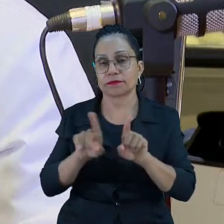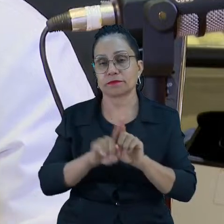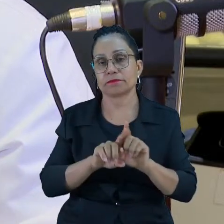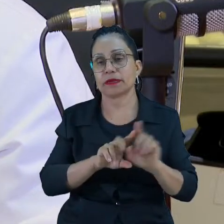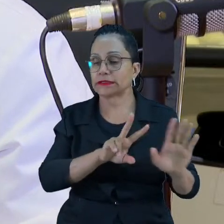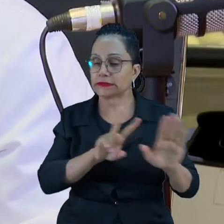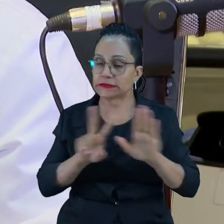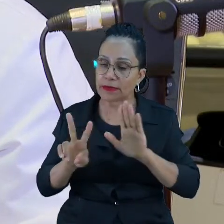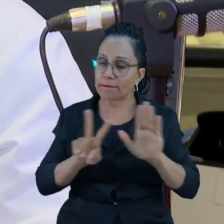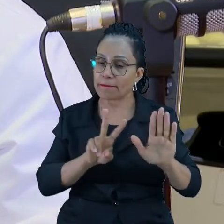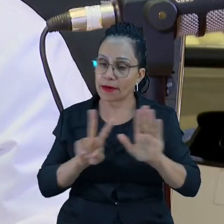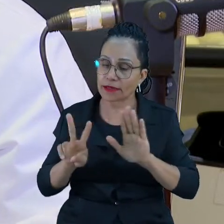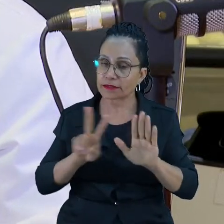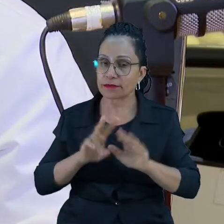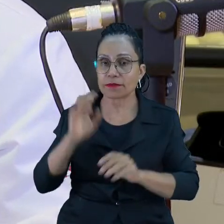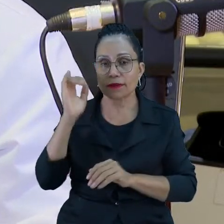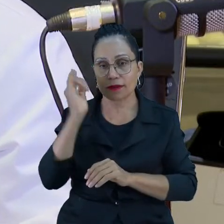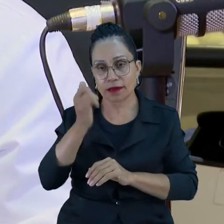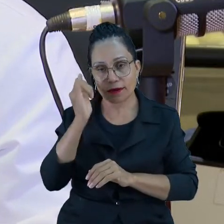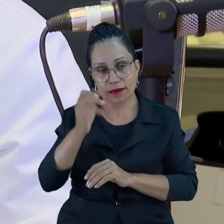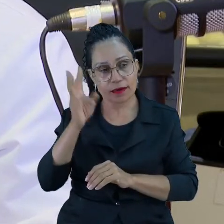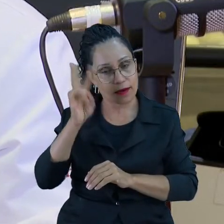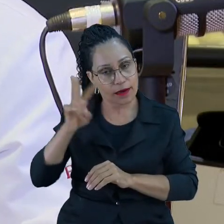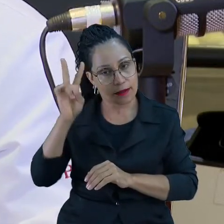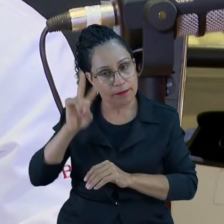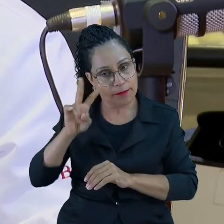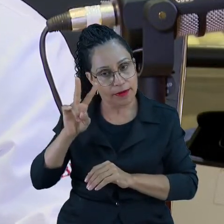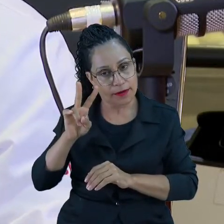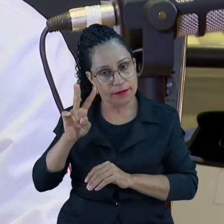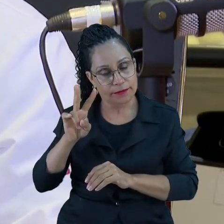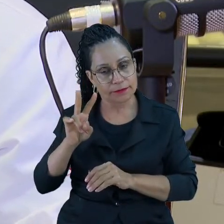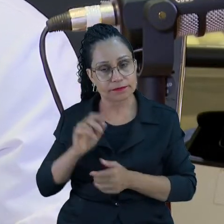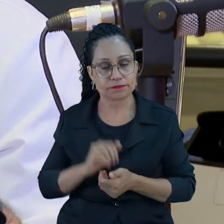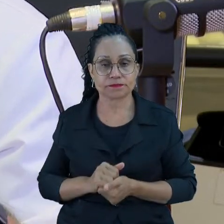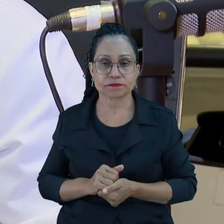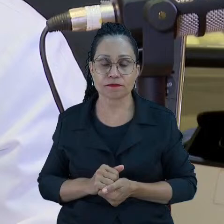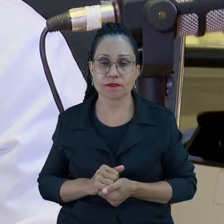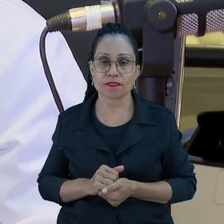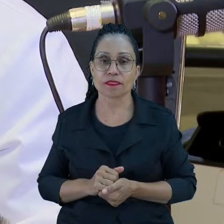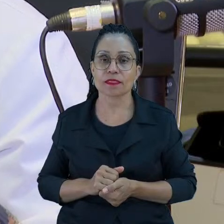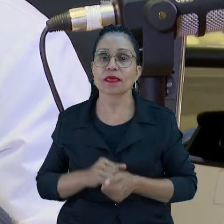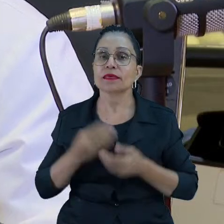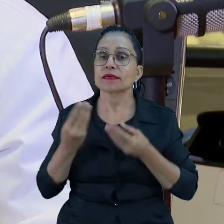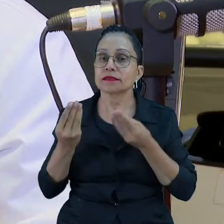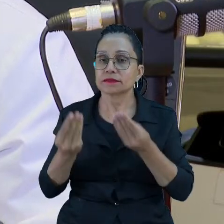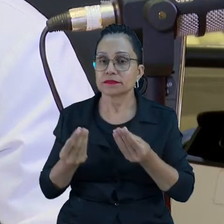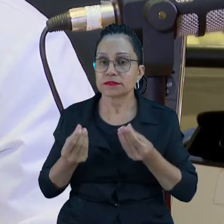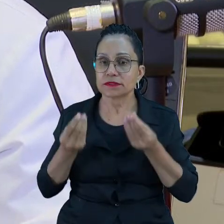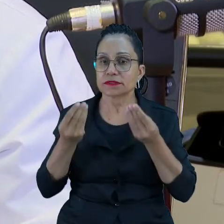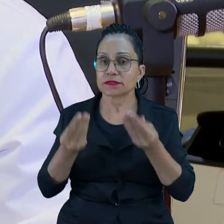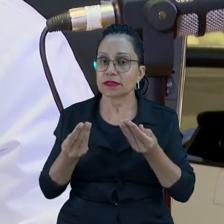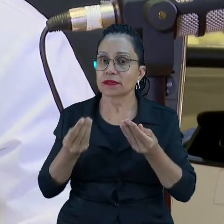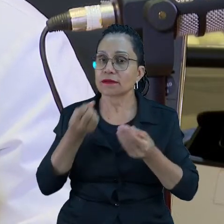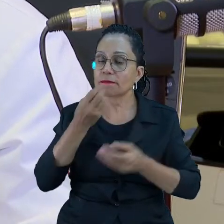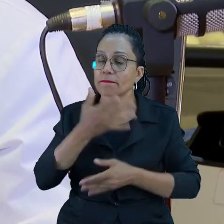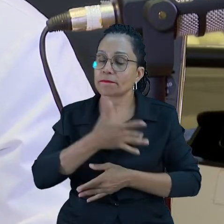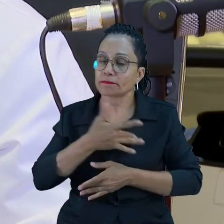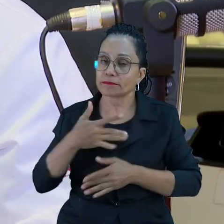como uma lembrança para que essa sensibilidade, exatamente, para que essa sensibilidade do bem-estar da